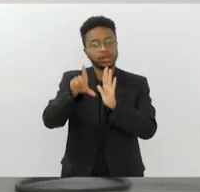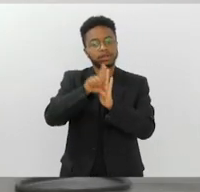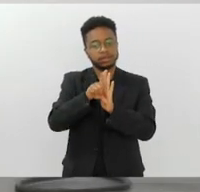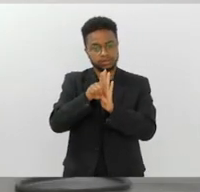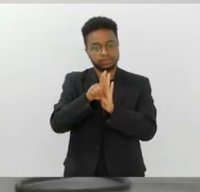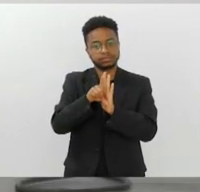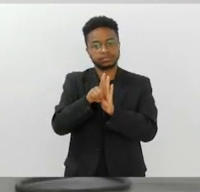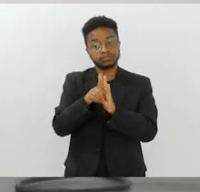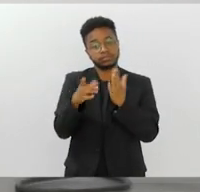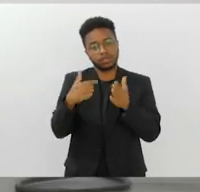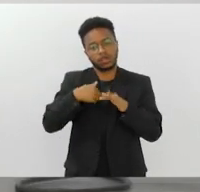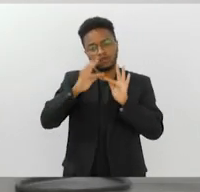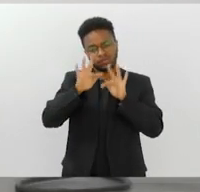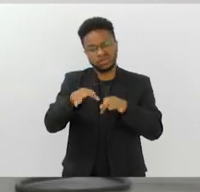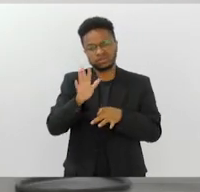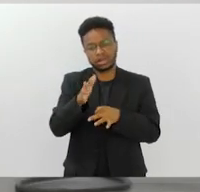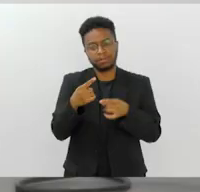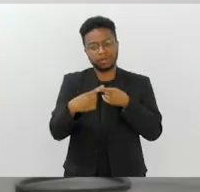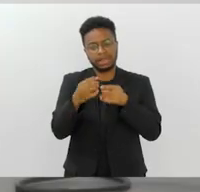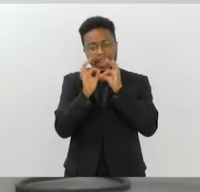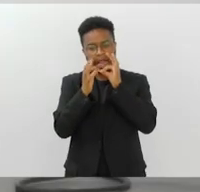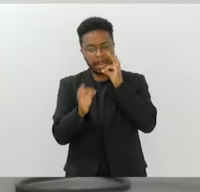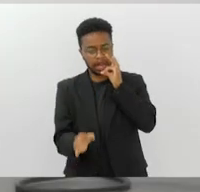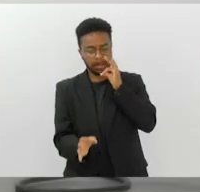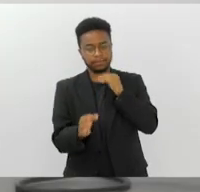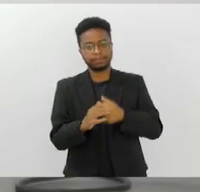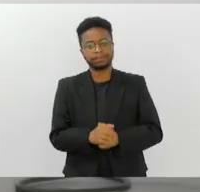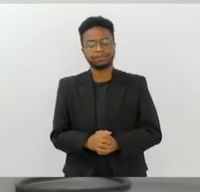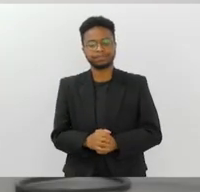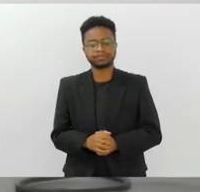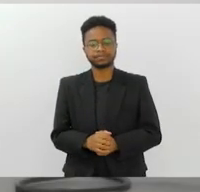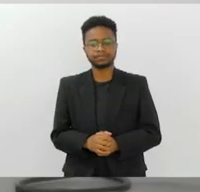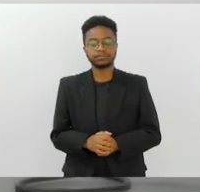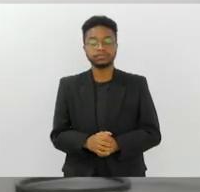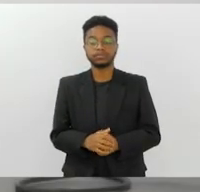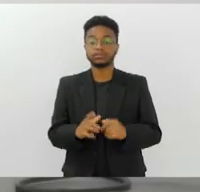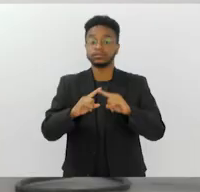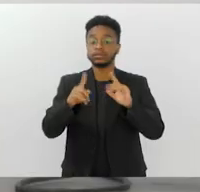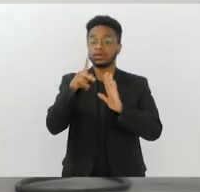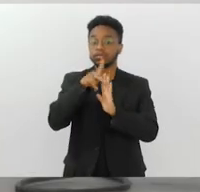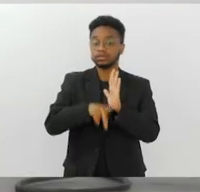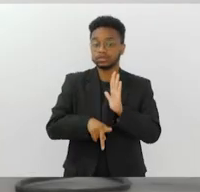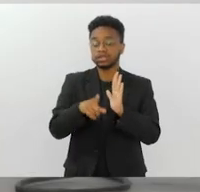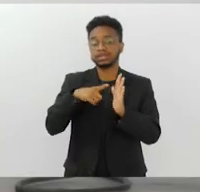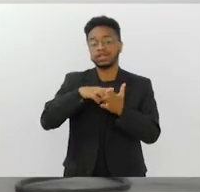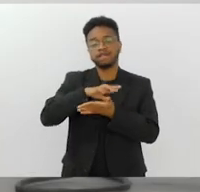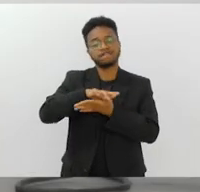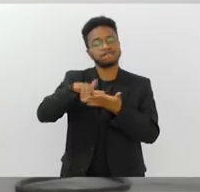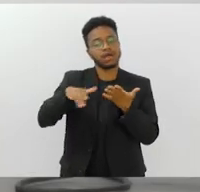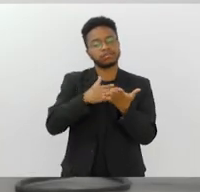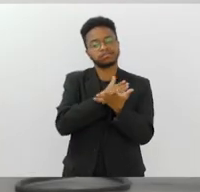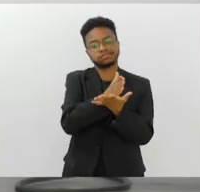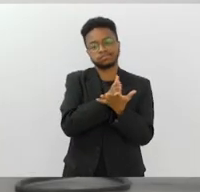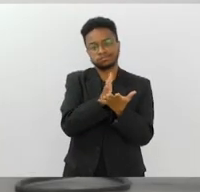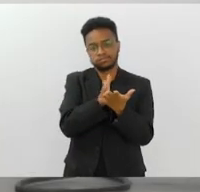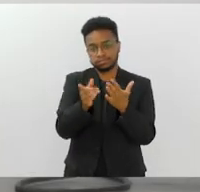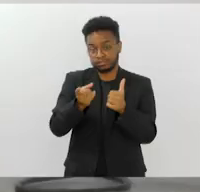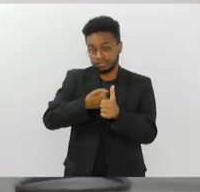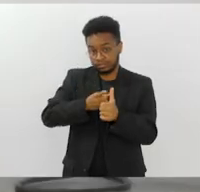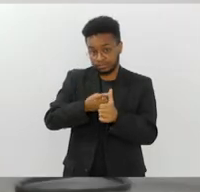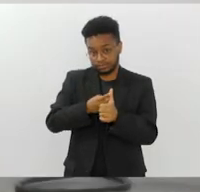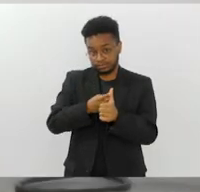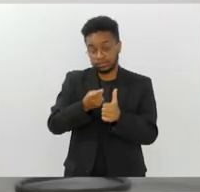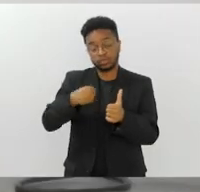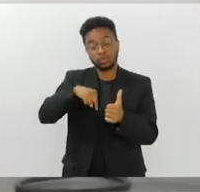isso já termino porque já tô me espalhando muito por aqui ele tem vários vieses primeiro a gente